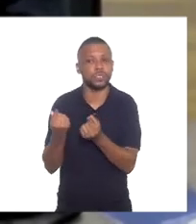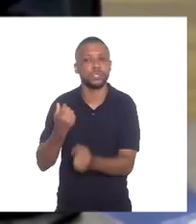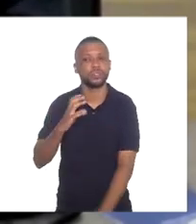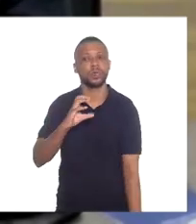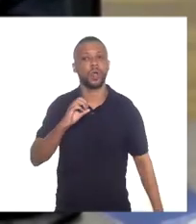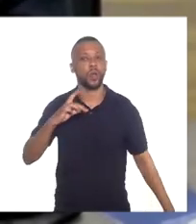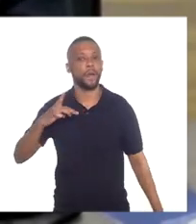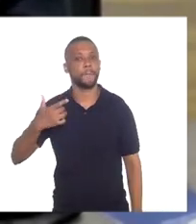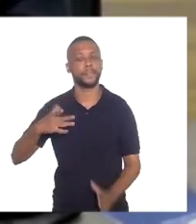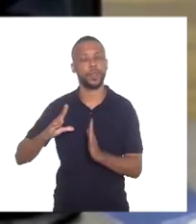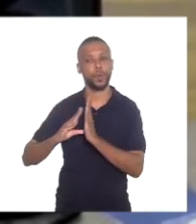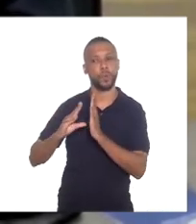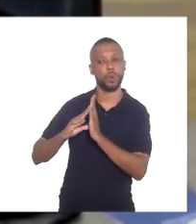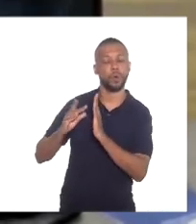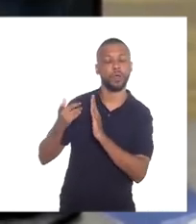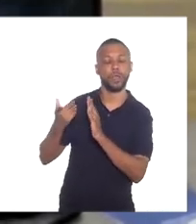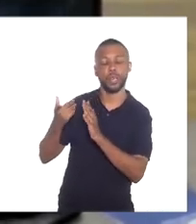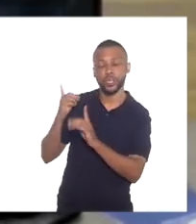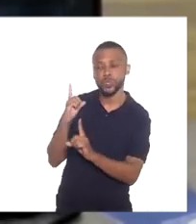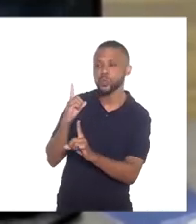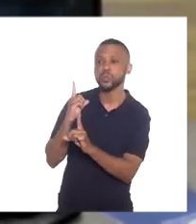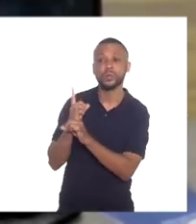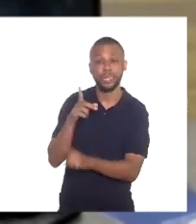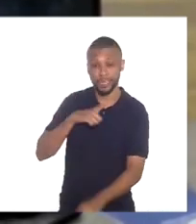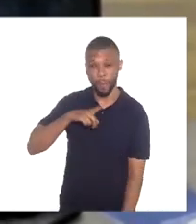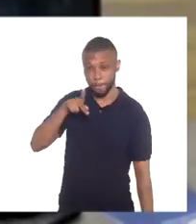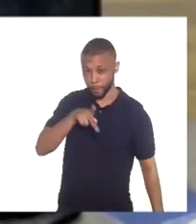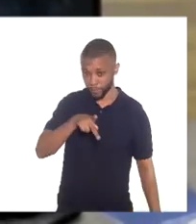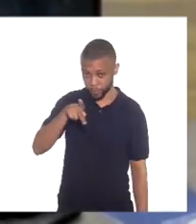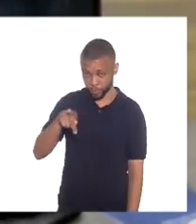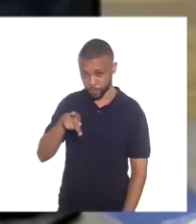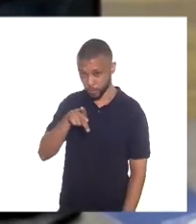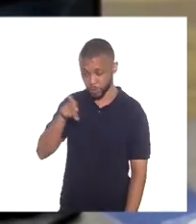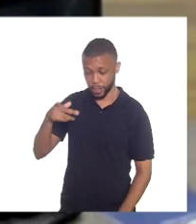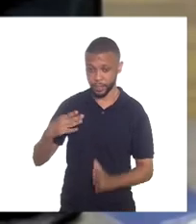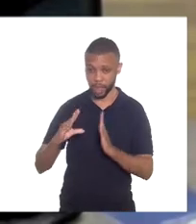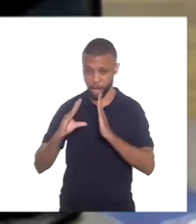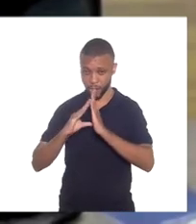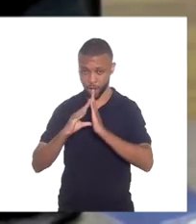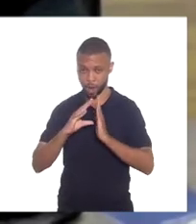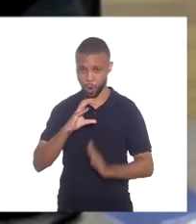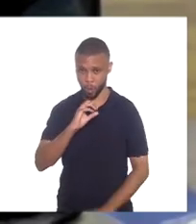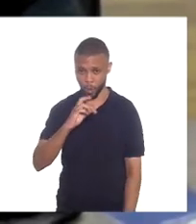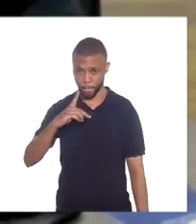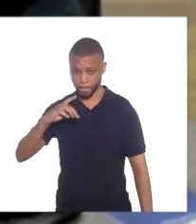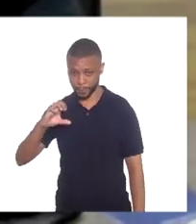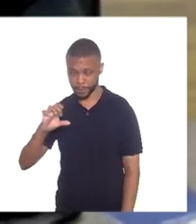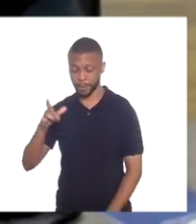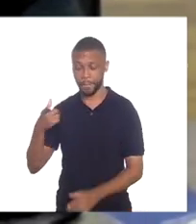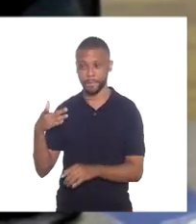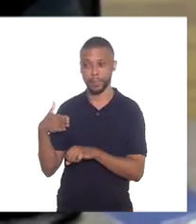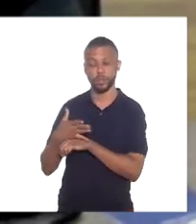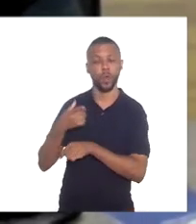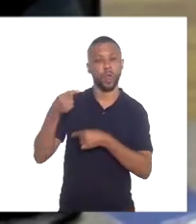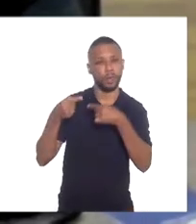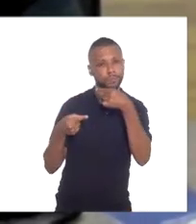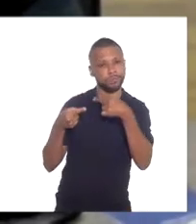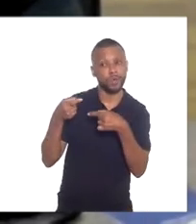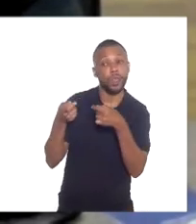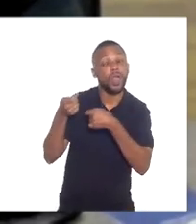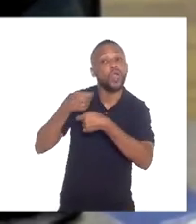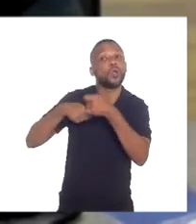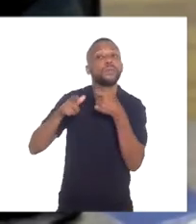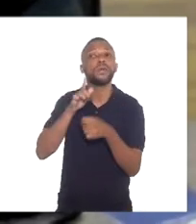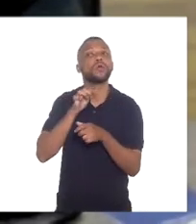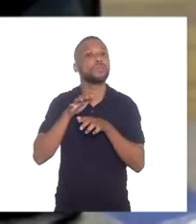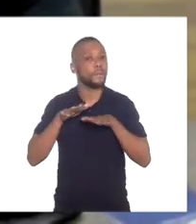partir das ondas do mar. Tem um professor lá chamado Sergei, lá na COP, que participou de um debate nosso sobre a economia do mar, né, deputado